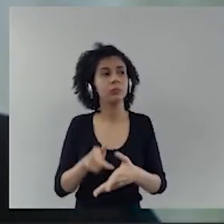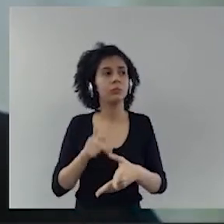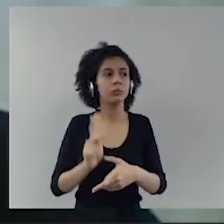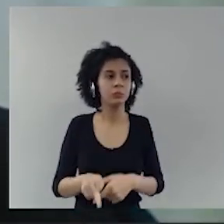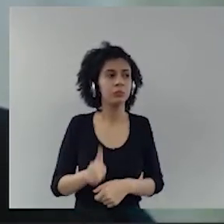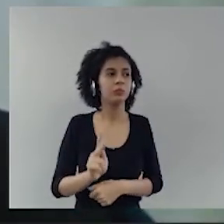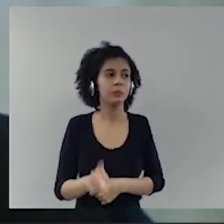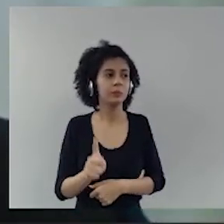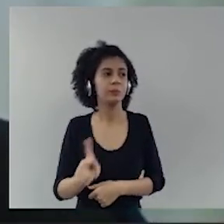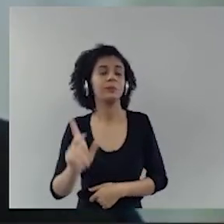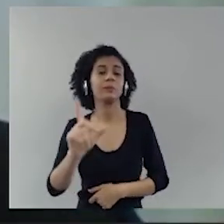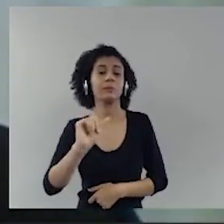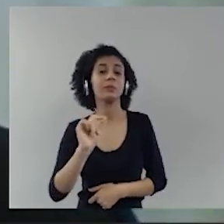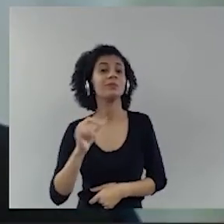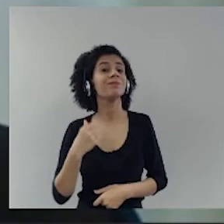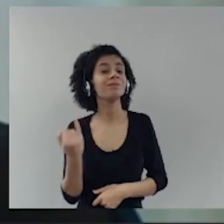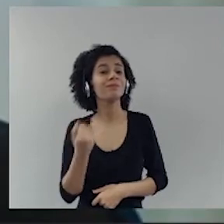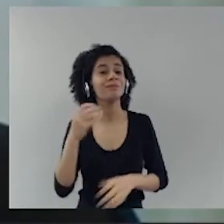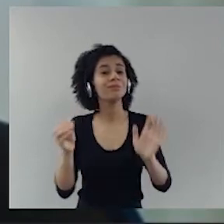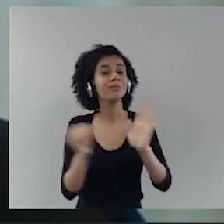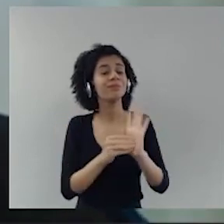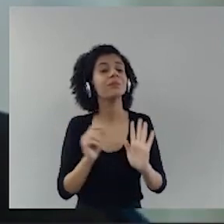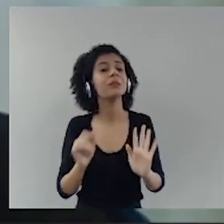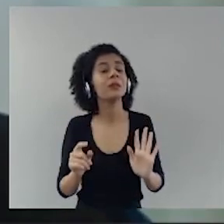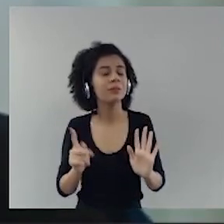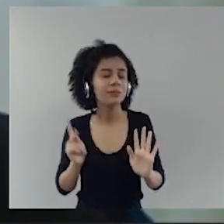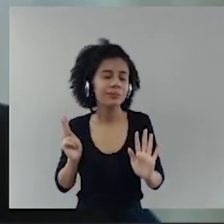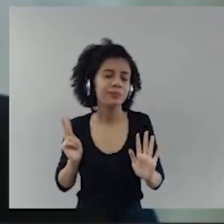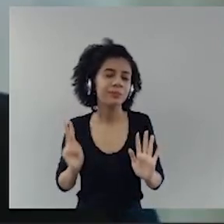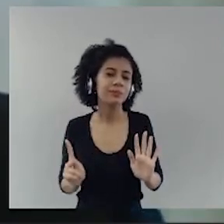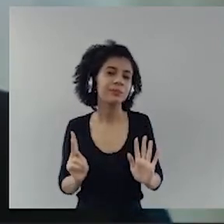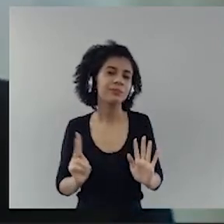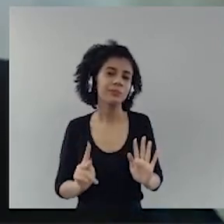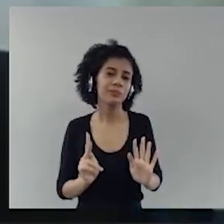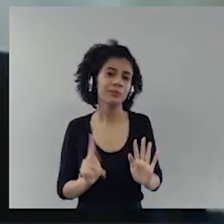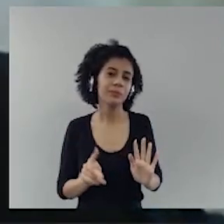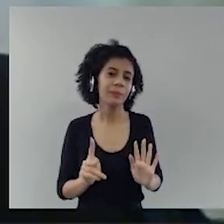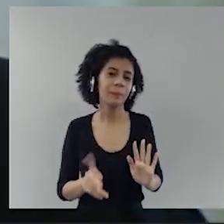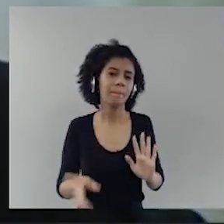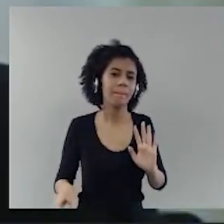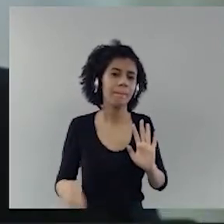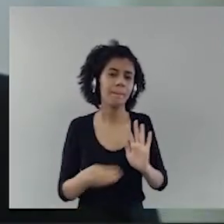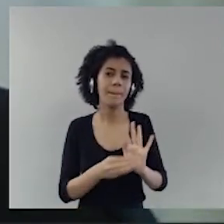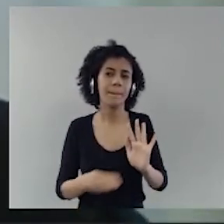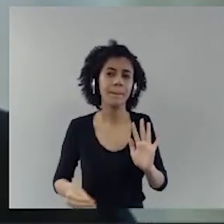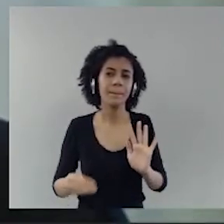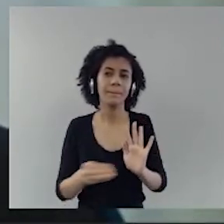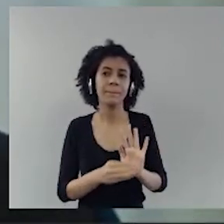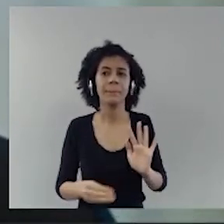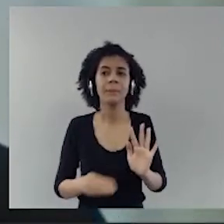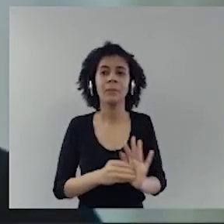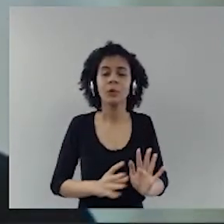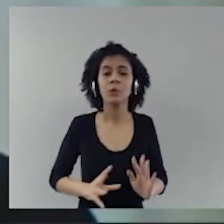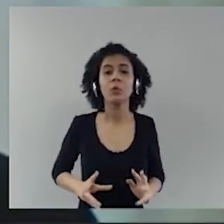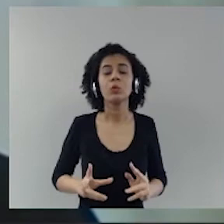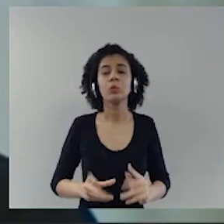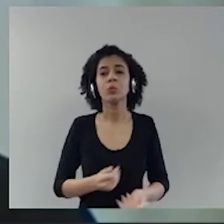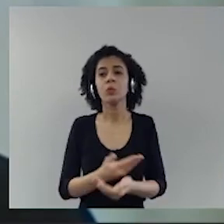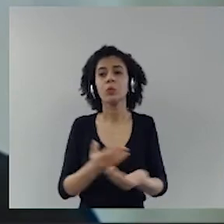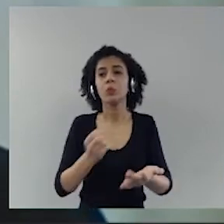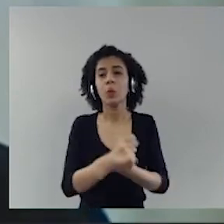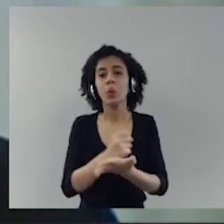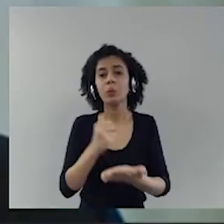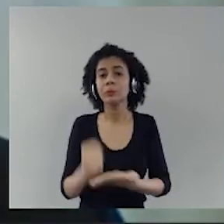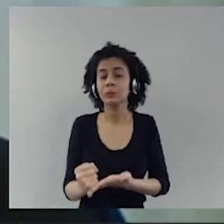continuam ea importante frisar isto e continuam sendo aplicadas a todas as